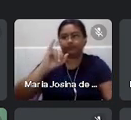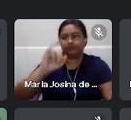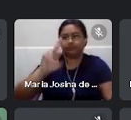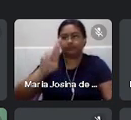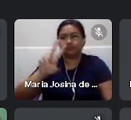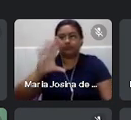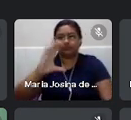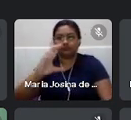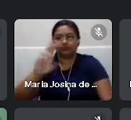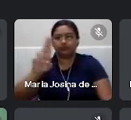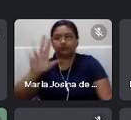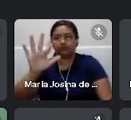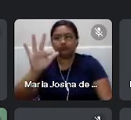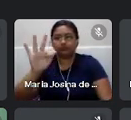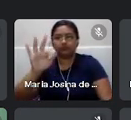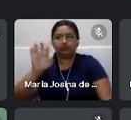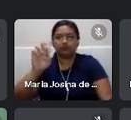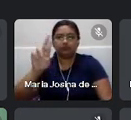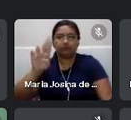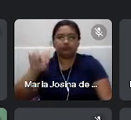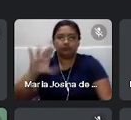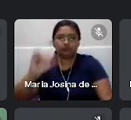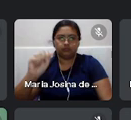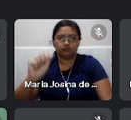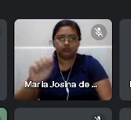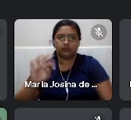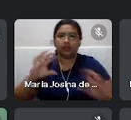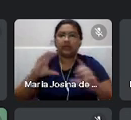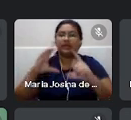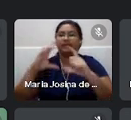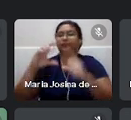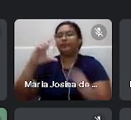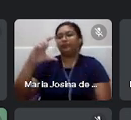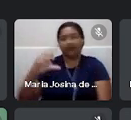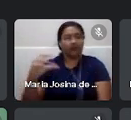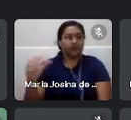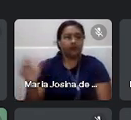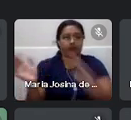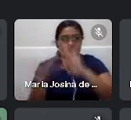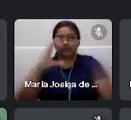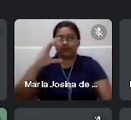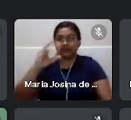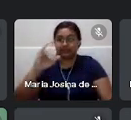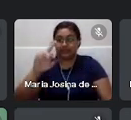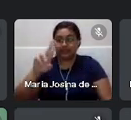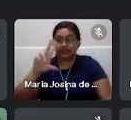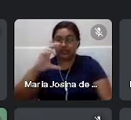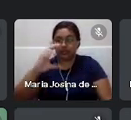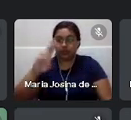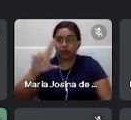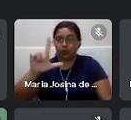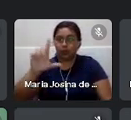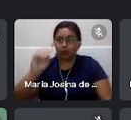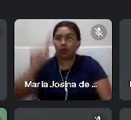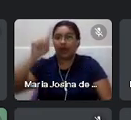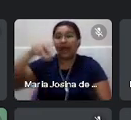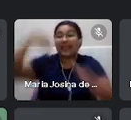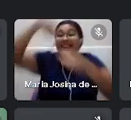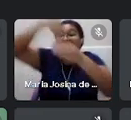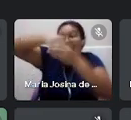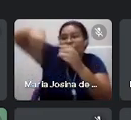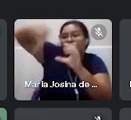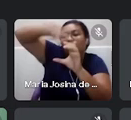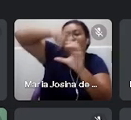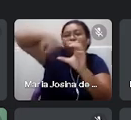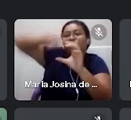é toda a região dentro de uma circunferência. Então, o círculo é azul.